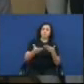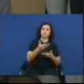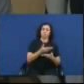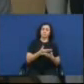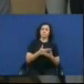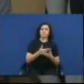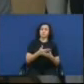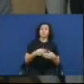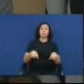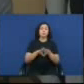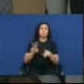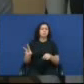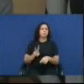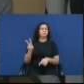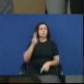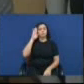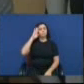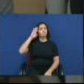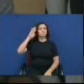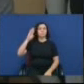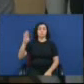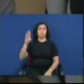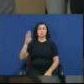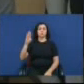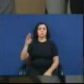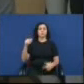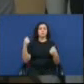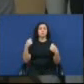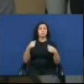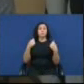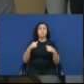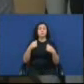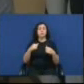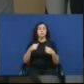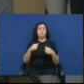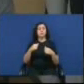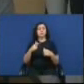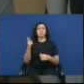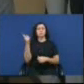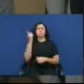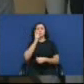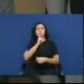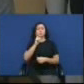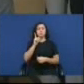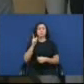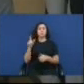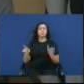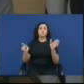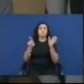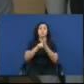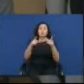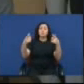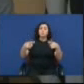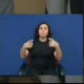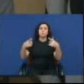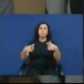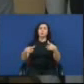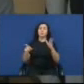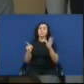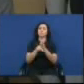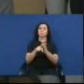valores fundamentais. É necessário chegar aonde são concebidas as novas histórias e